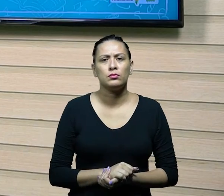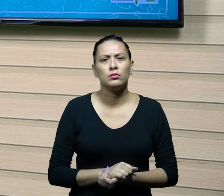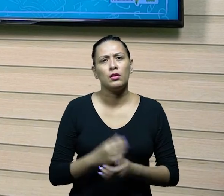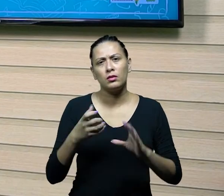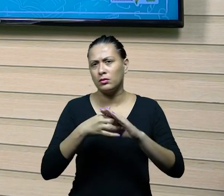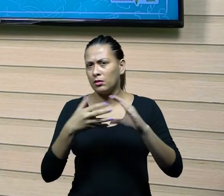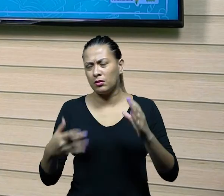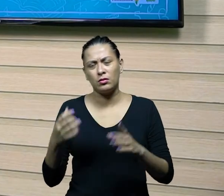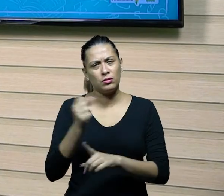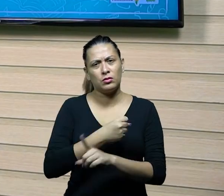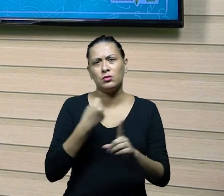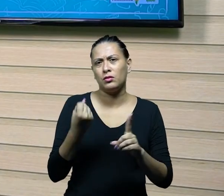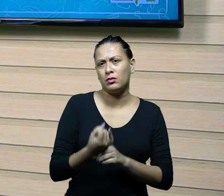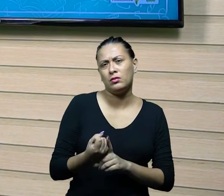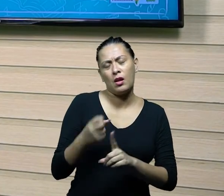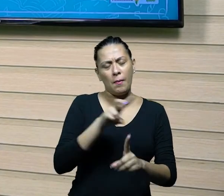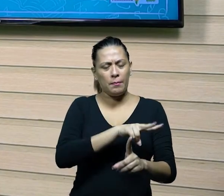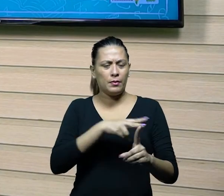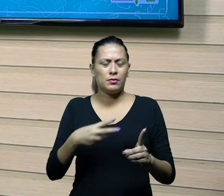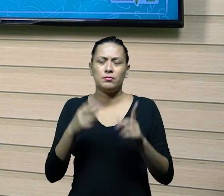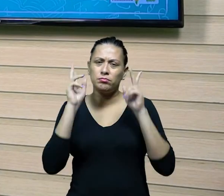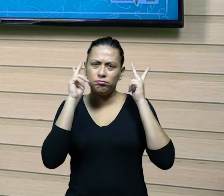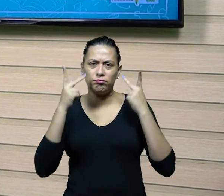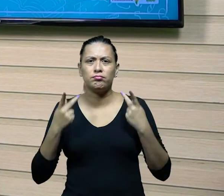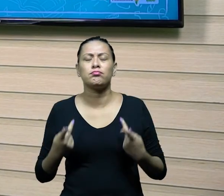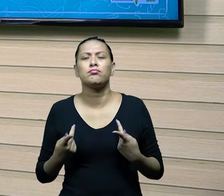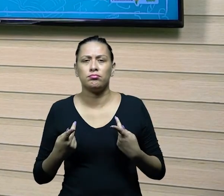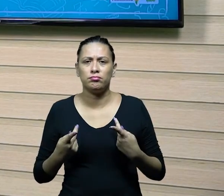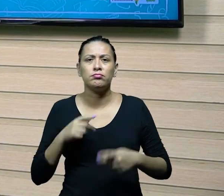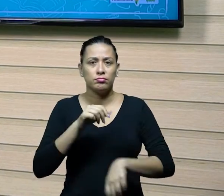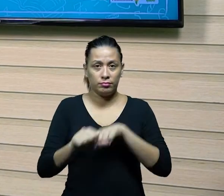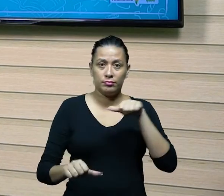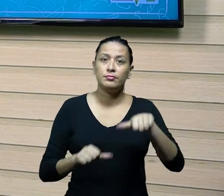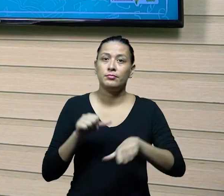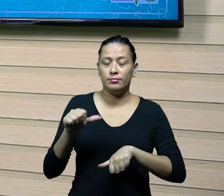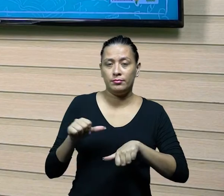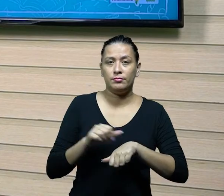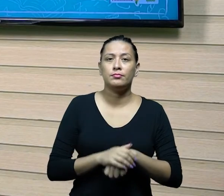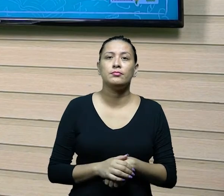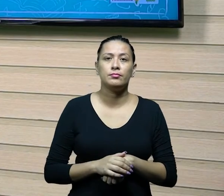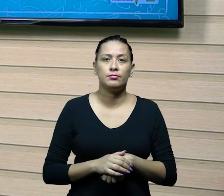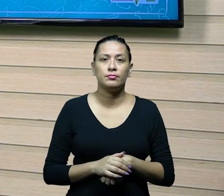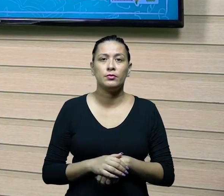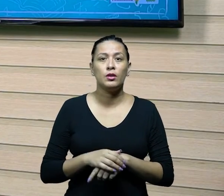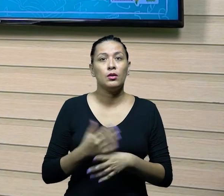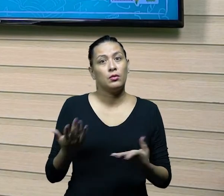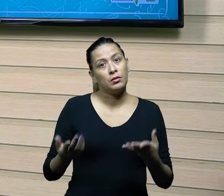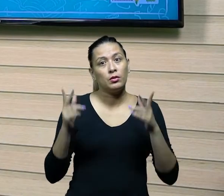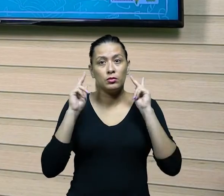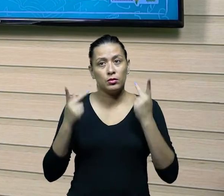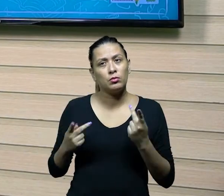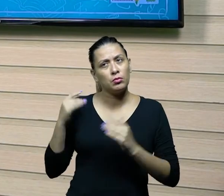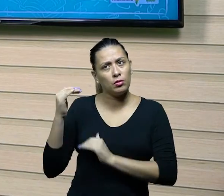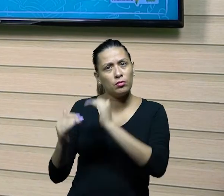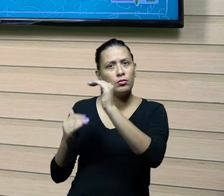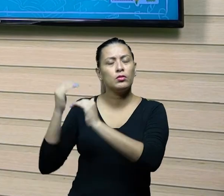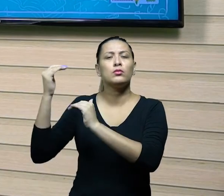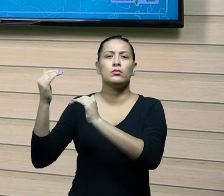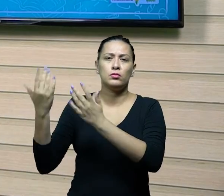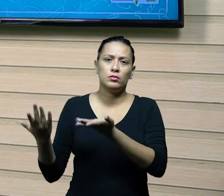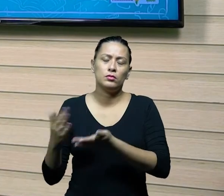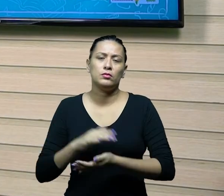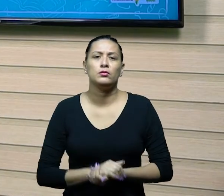elas mudaram a forma de ver né do ser humano a ver as situações da sociedade elas mudaram ser humano ele evoluiu em alguns